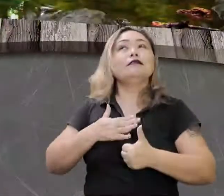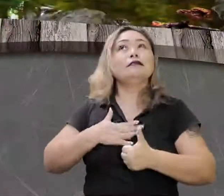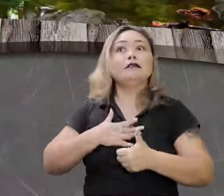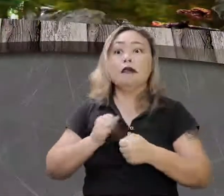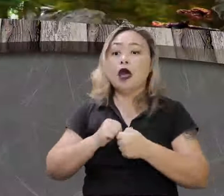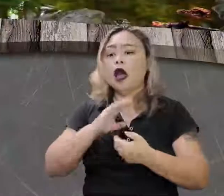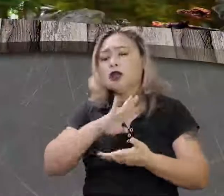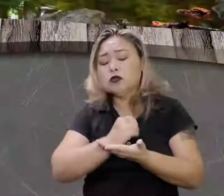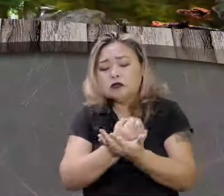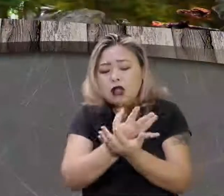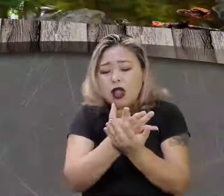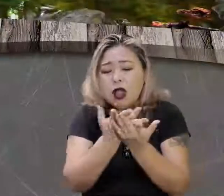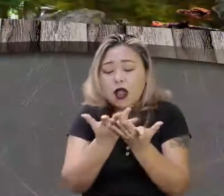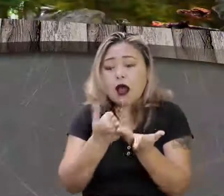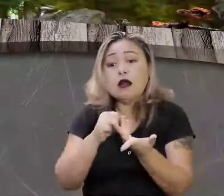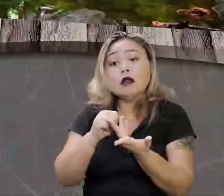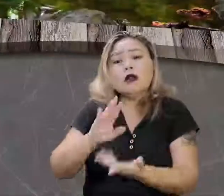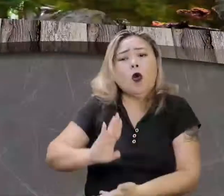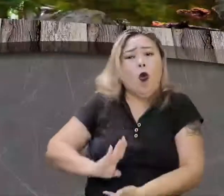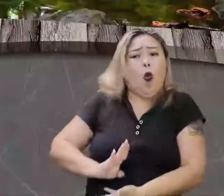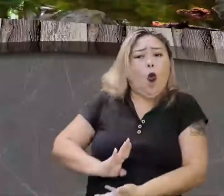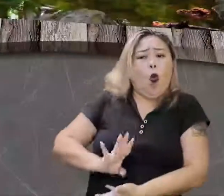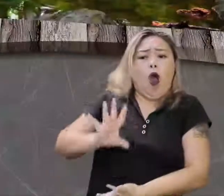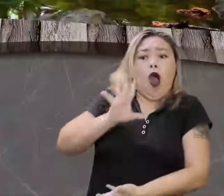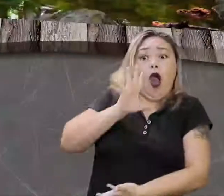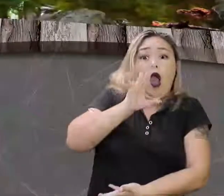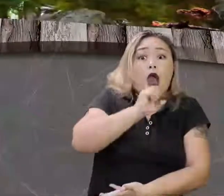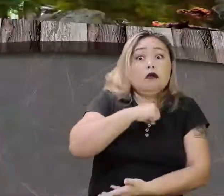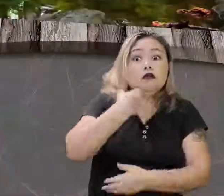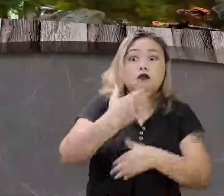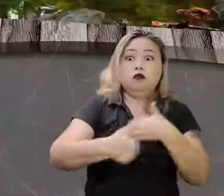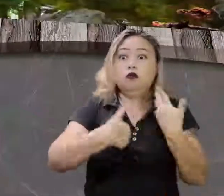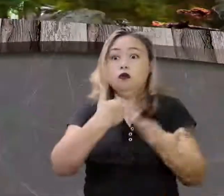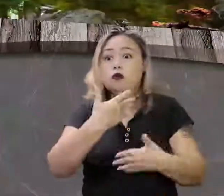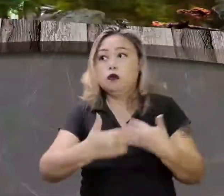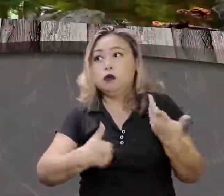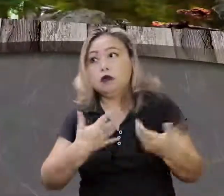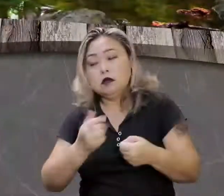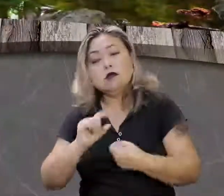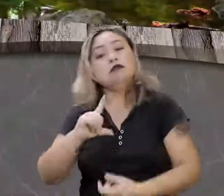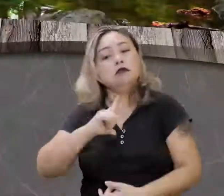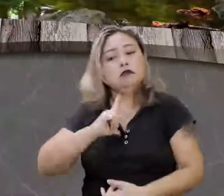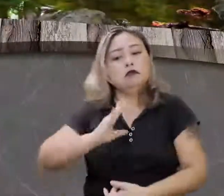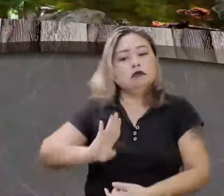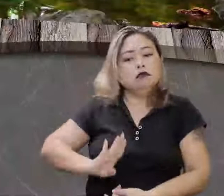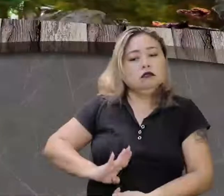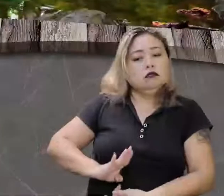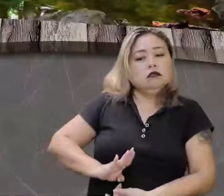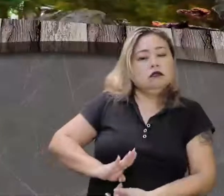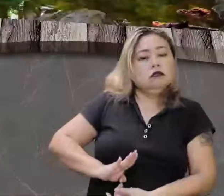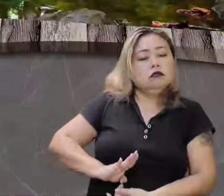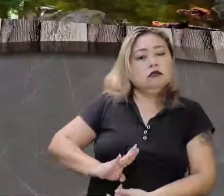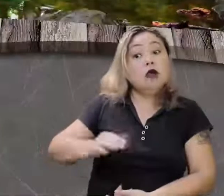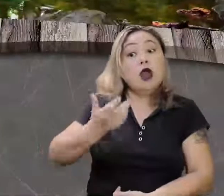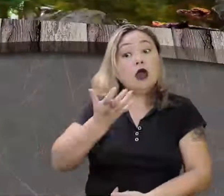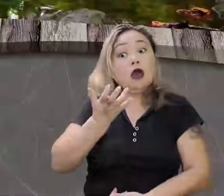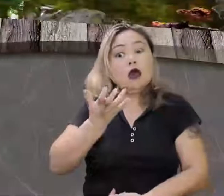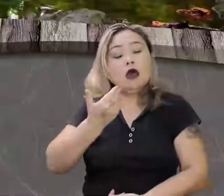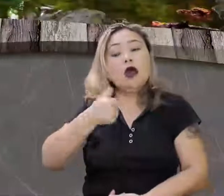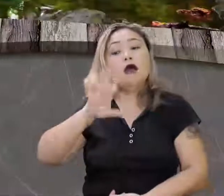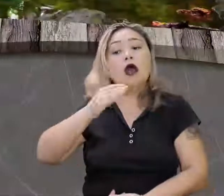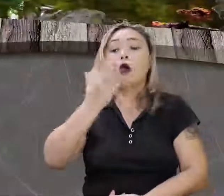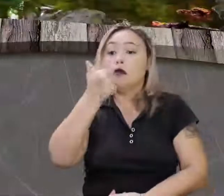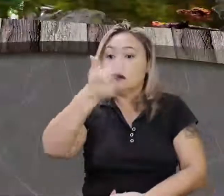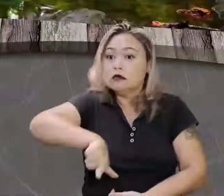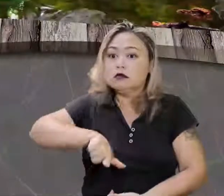só comendo salada, você vai sentir fome mais rápido, porque a digestão acelera o processo de digestão e você vai, então, querer se